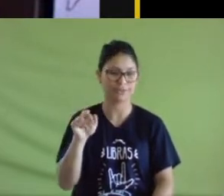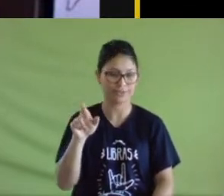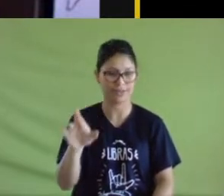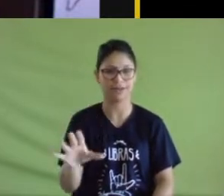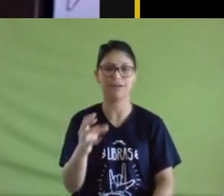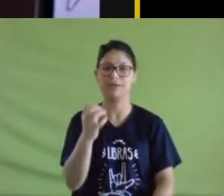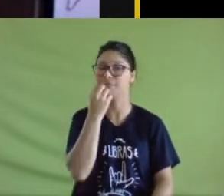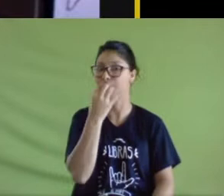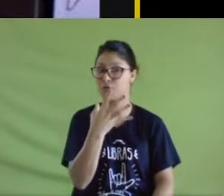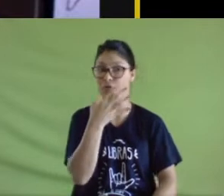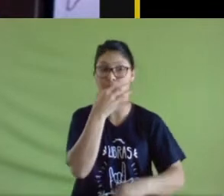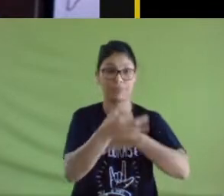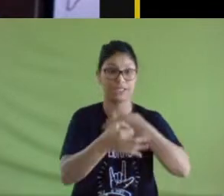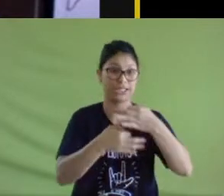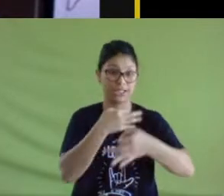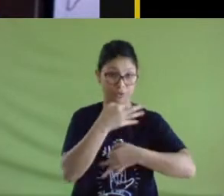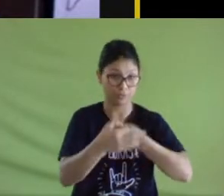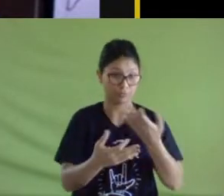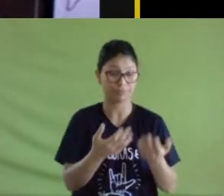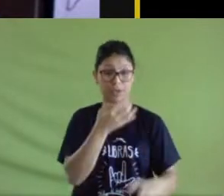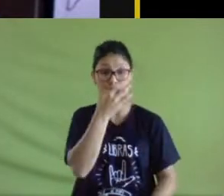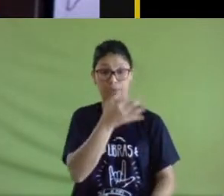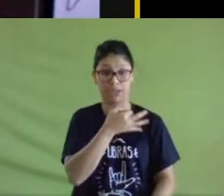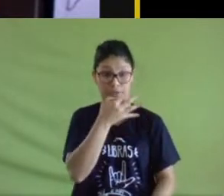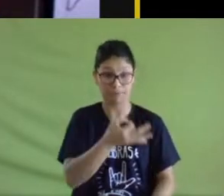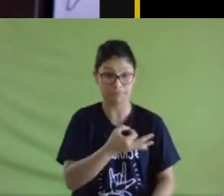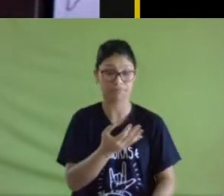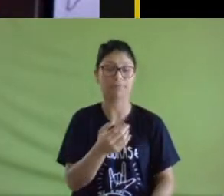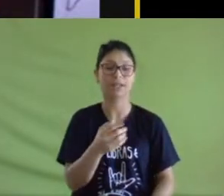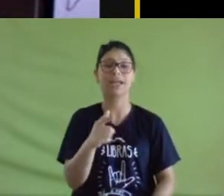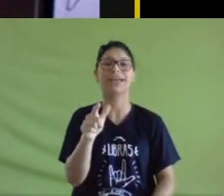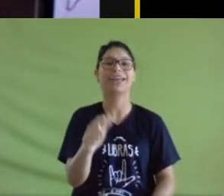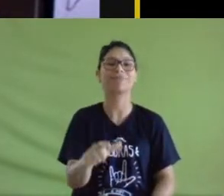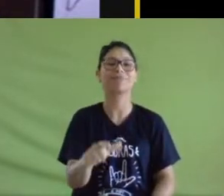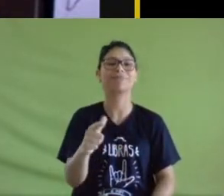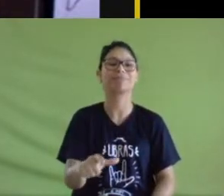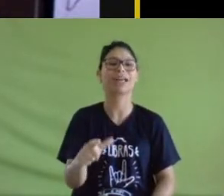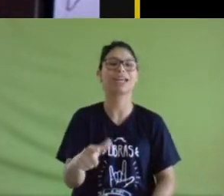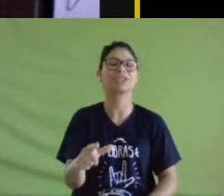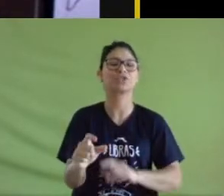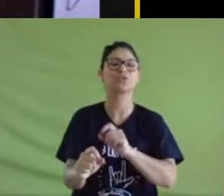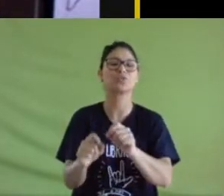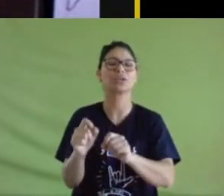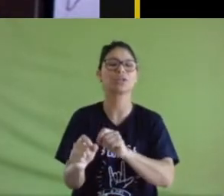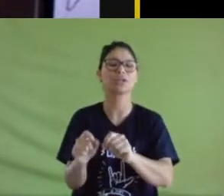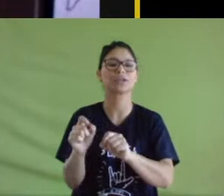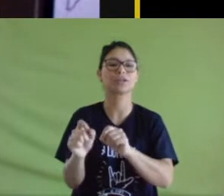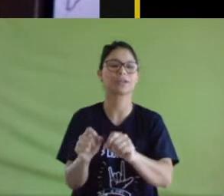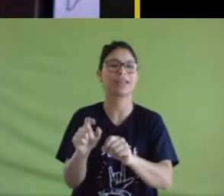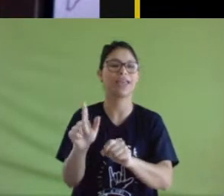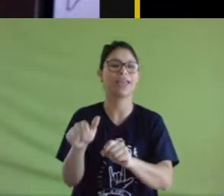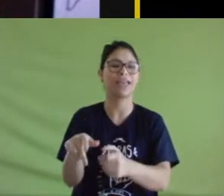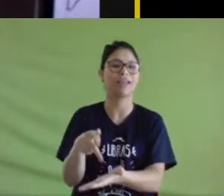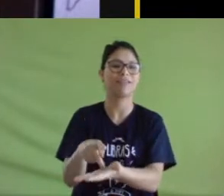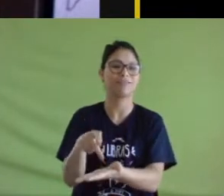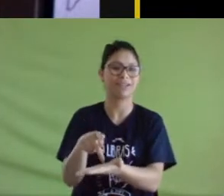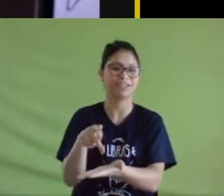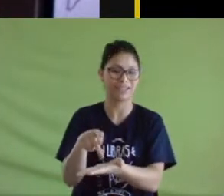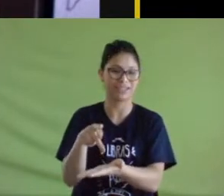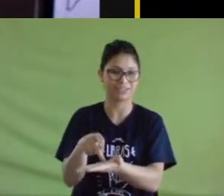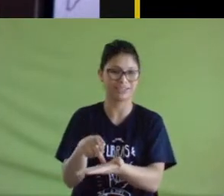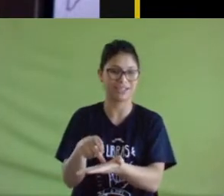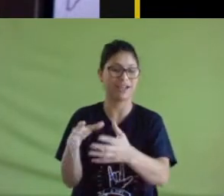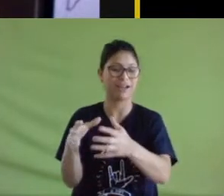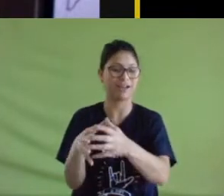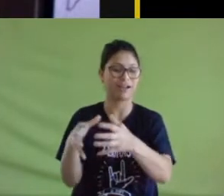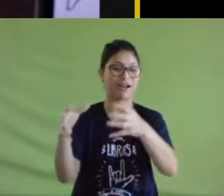boa opinião, quando ele repete aquilo que é considerado verdadeiro pela